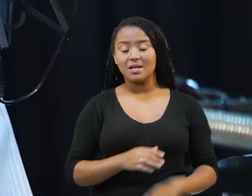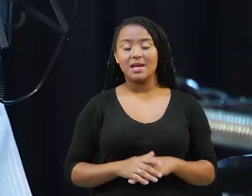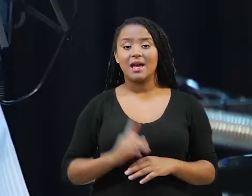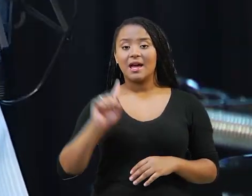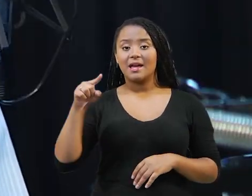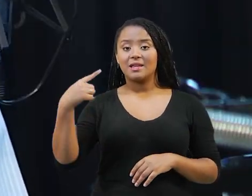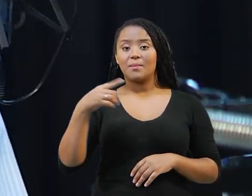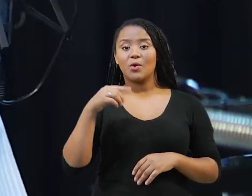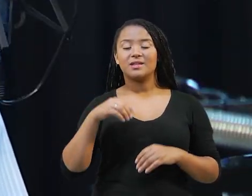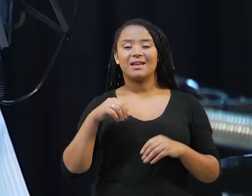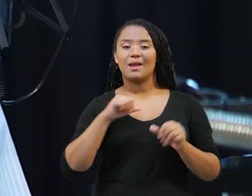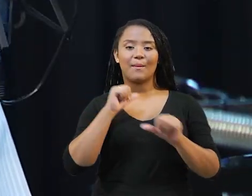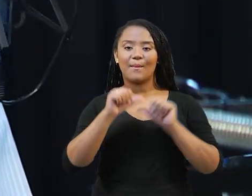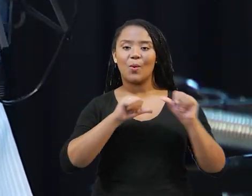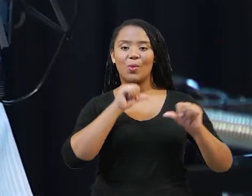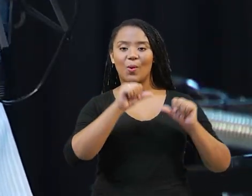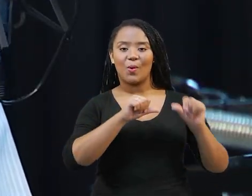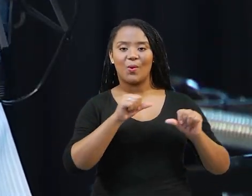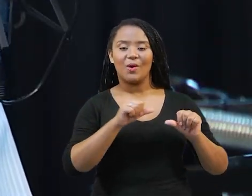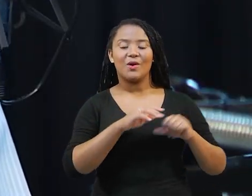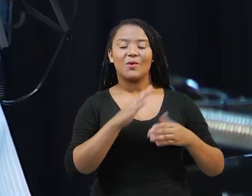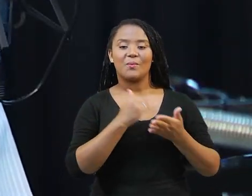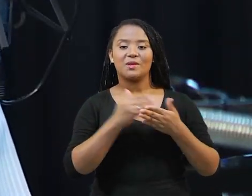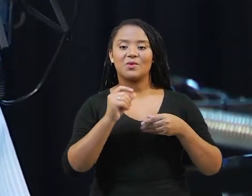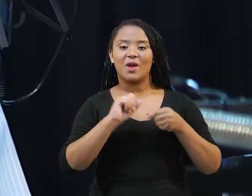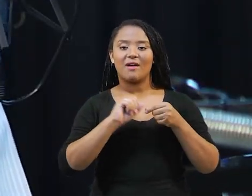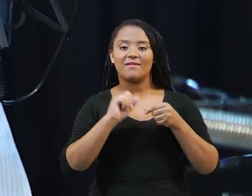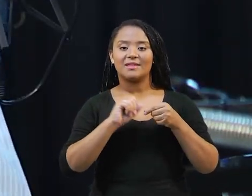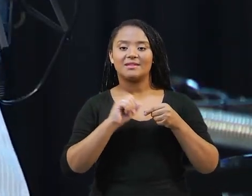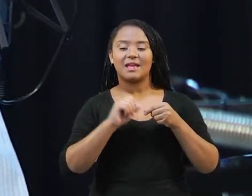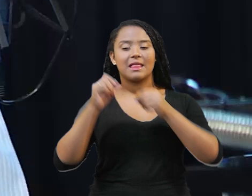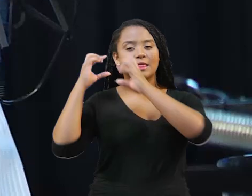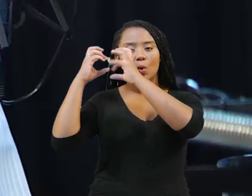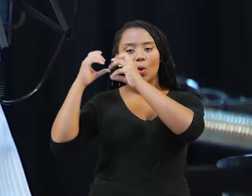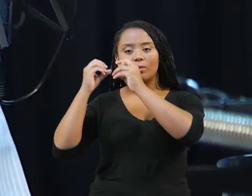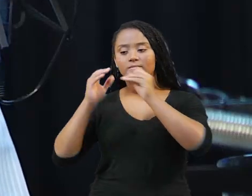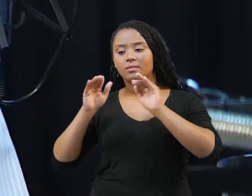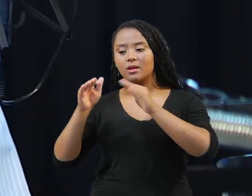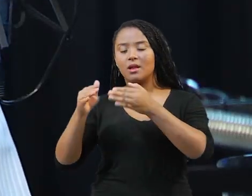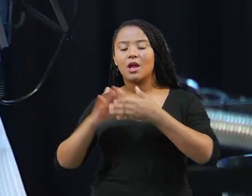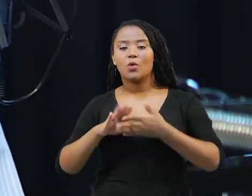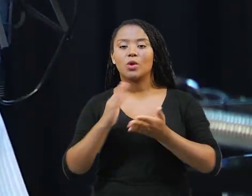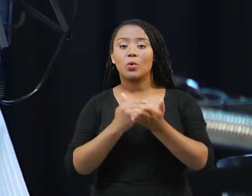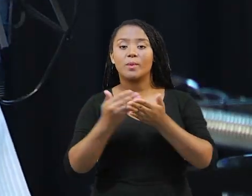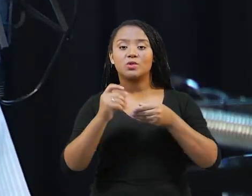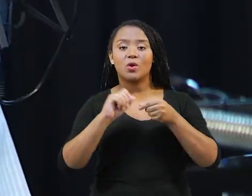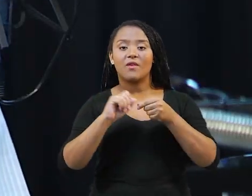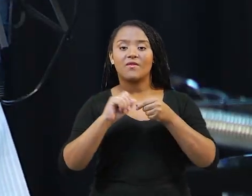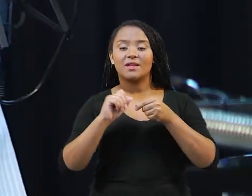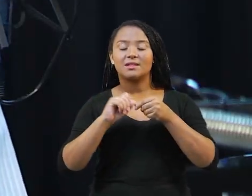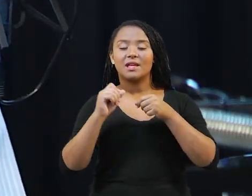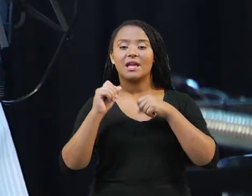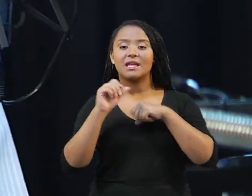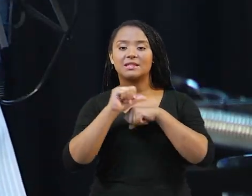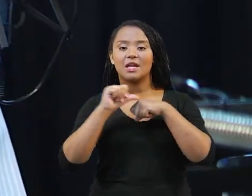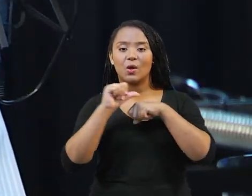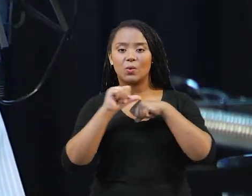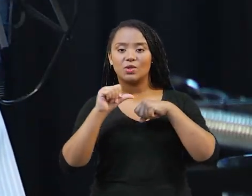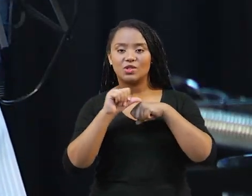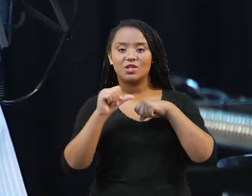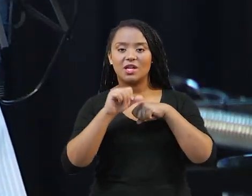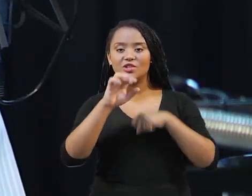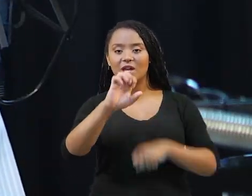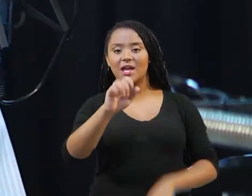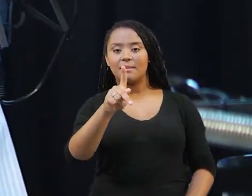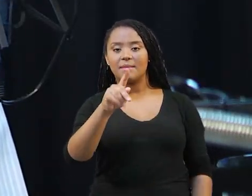Ele ficou muito tempo em Ribeirão, mapeando as cirurgias, quando começou a cirurgia para epilepsia lá em Ribeirão, ele que fazia a parte